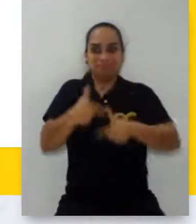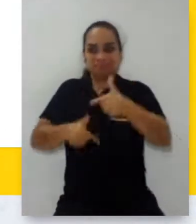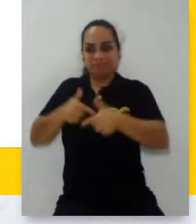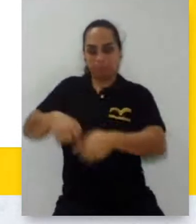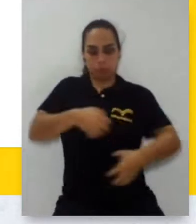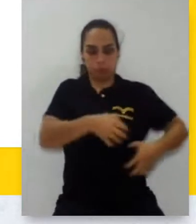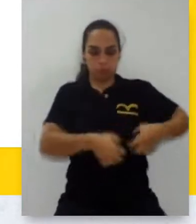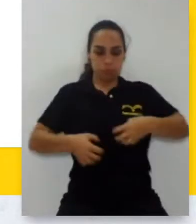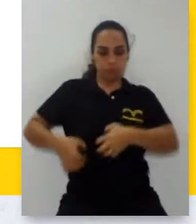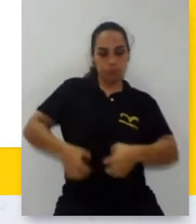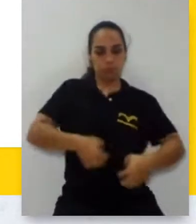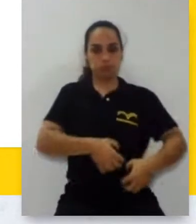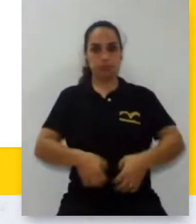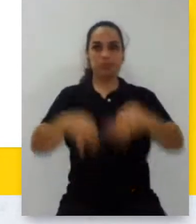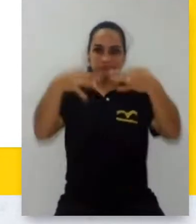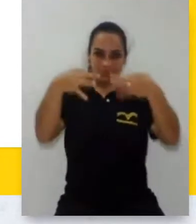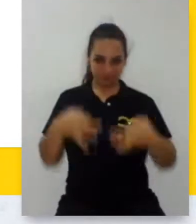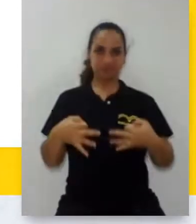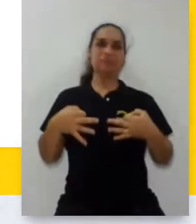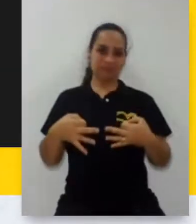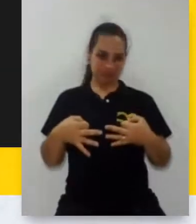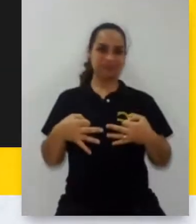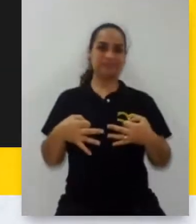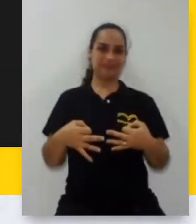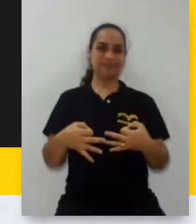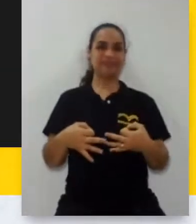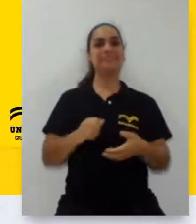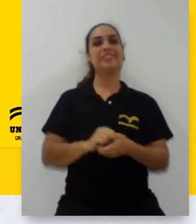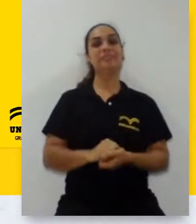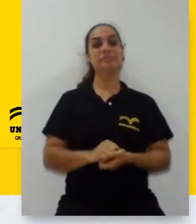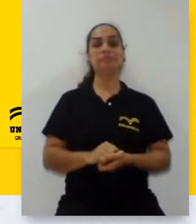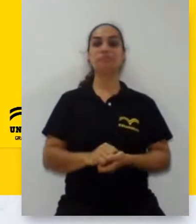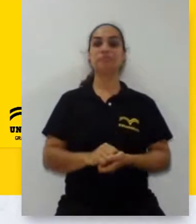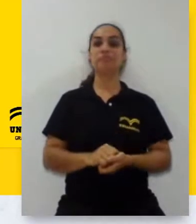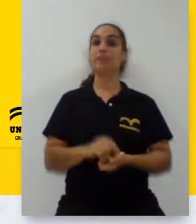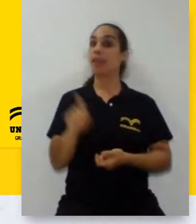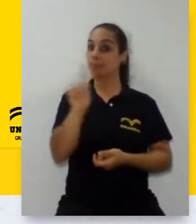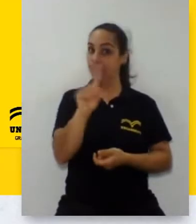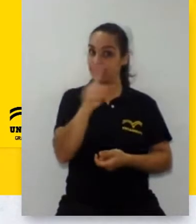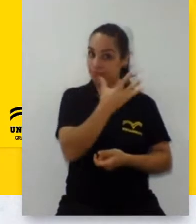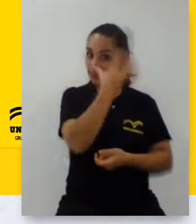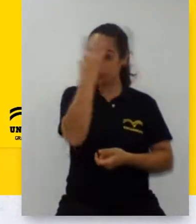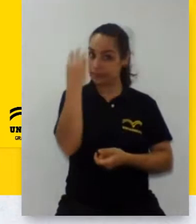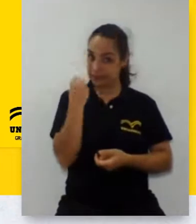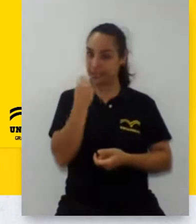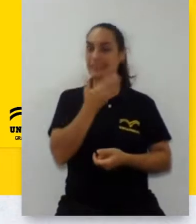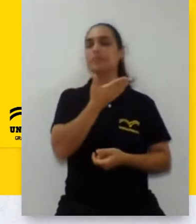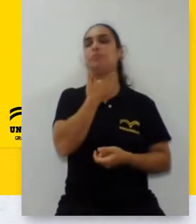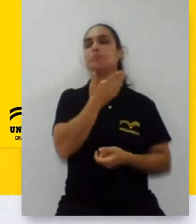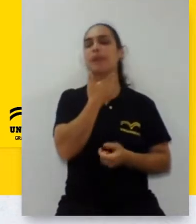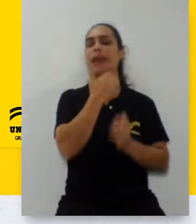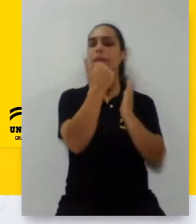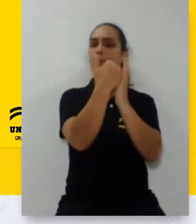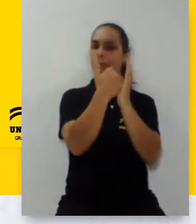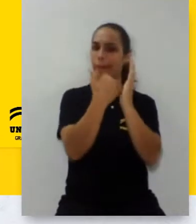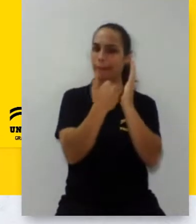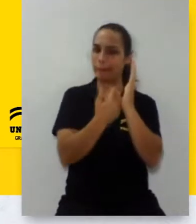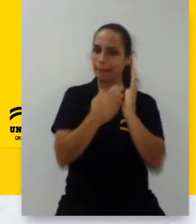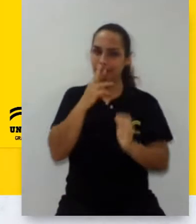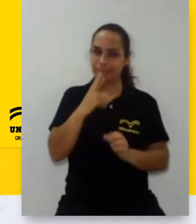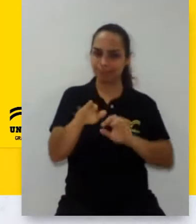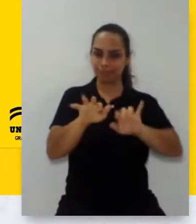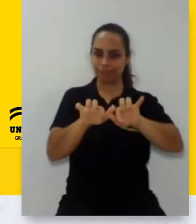então. Por favor, interajam, deixem suas ponderações, suas sugestões, suas dúvidas no chat e nós vamos